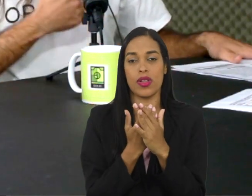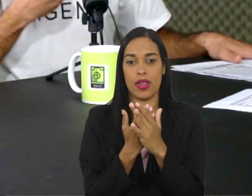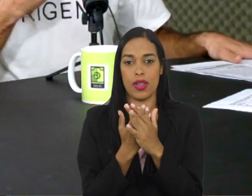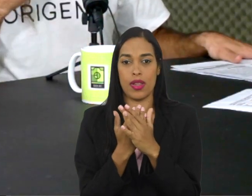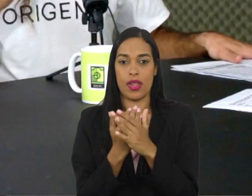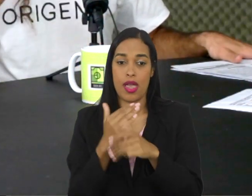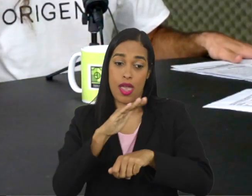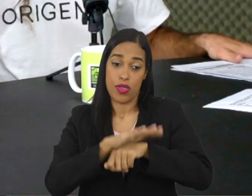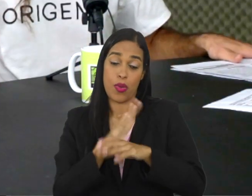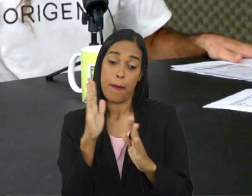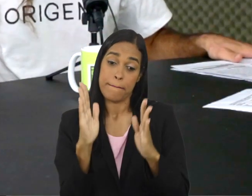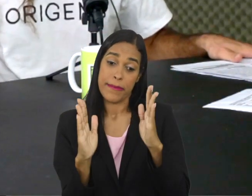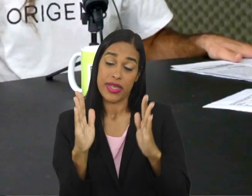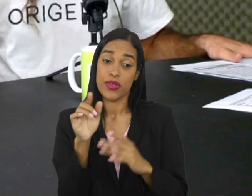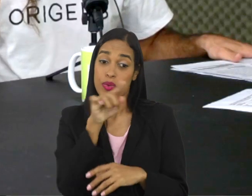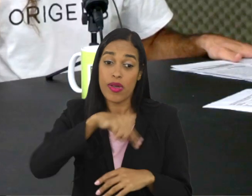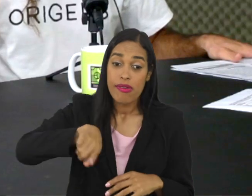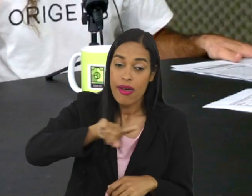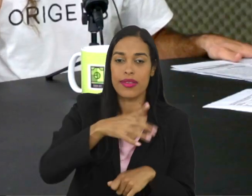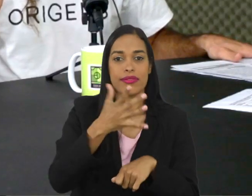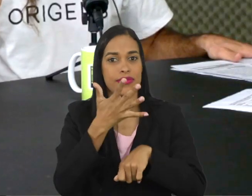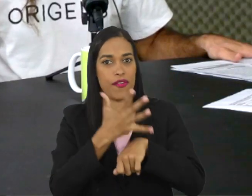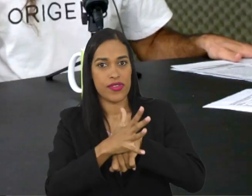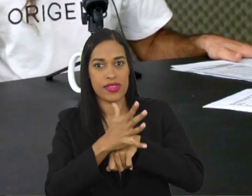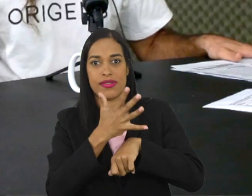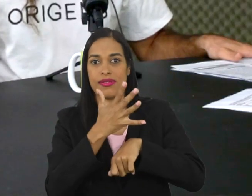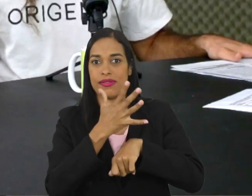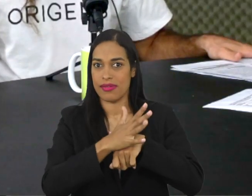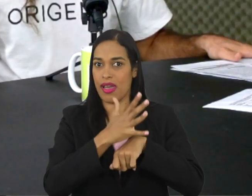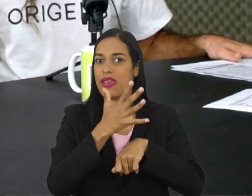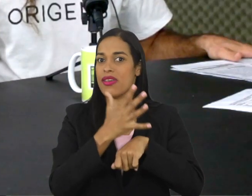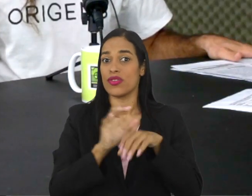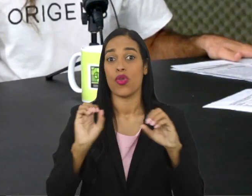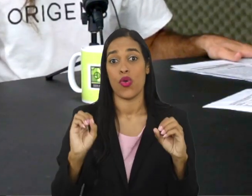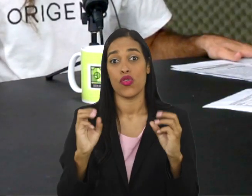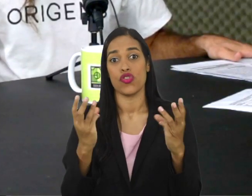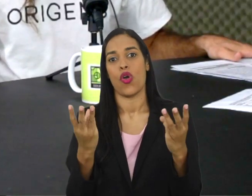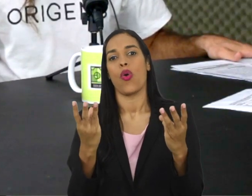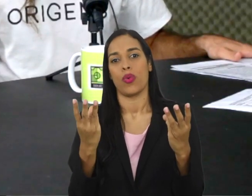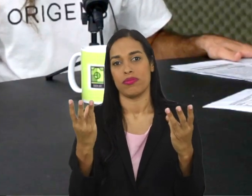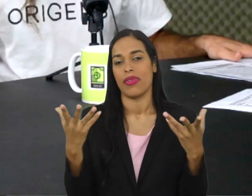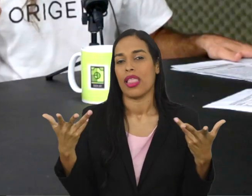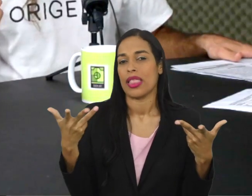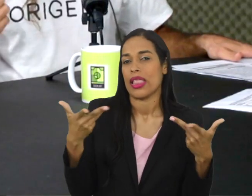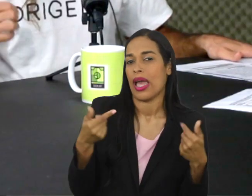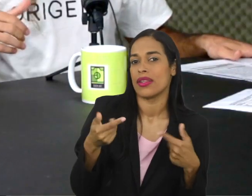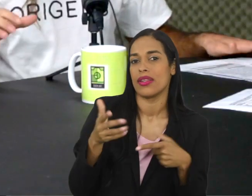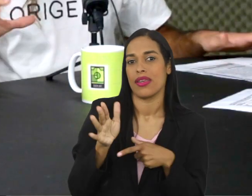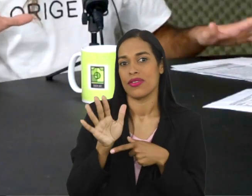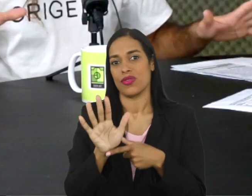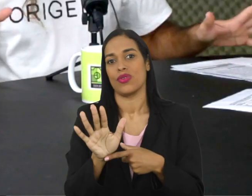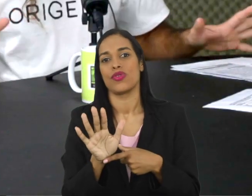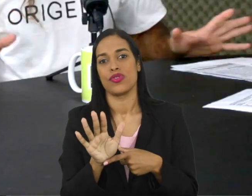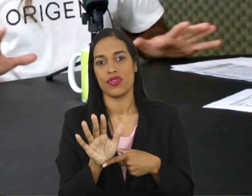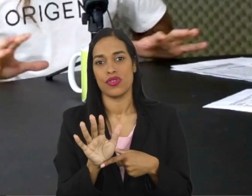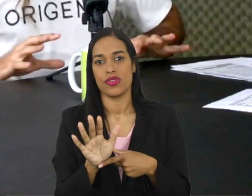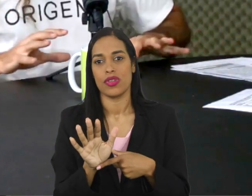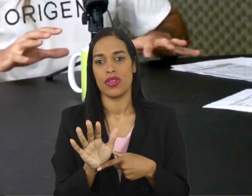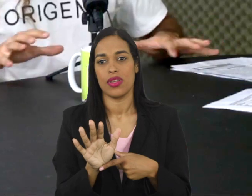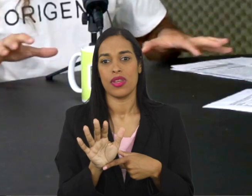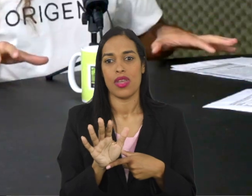E no período em que eles estavam ensaiando para fazer o show de talentos, eu tinha de inventar